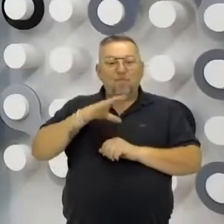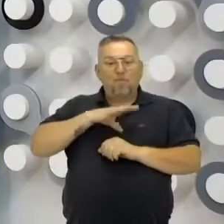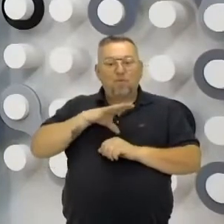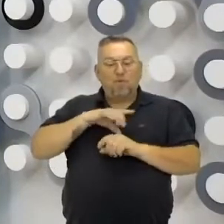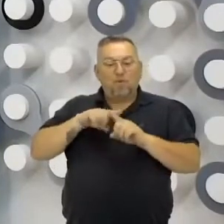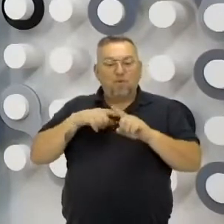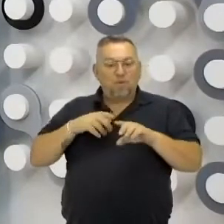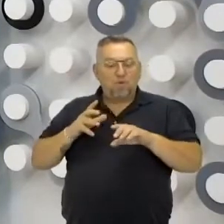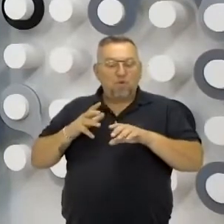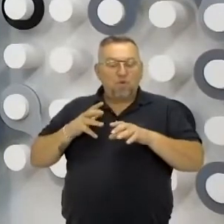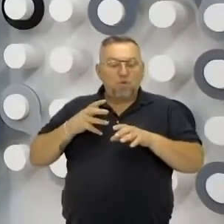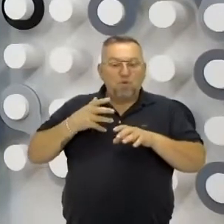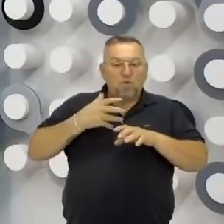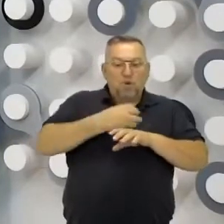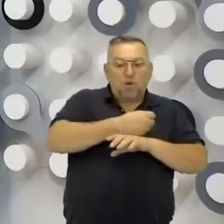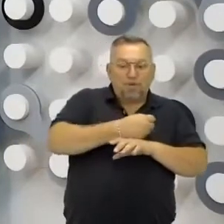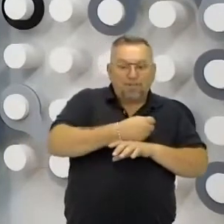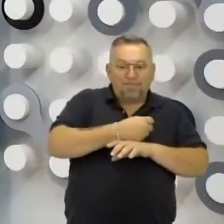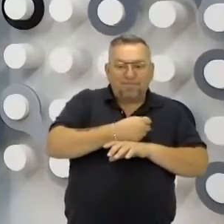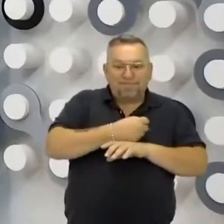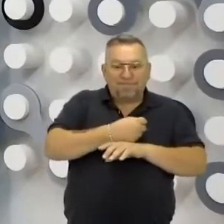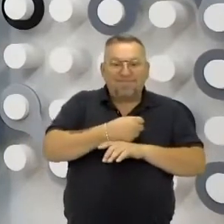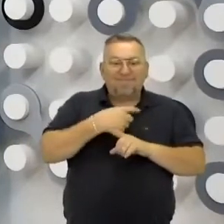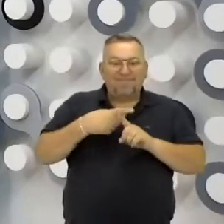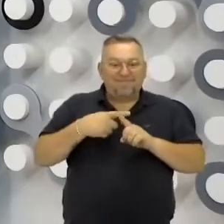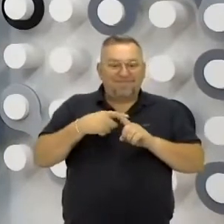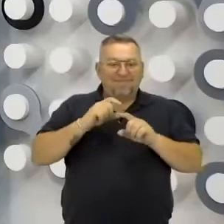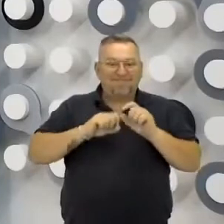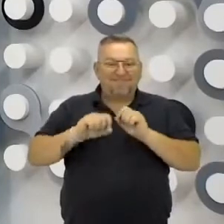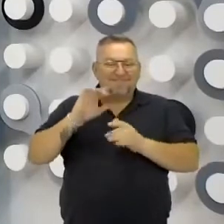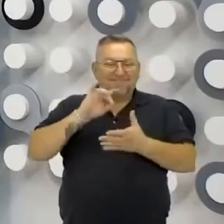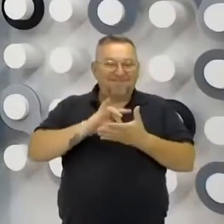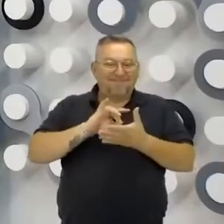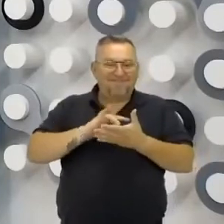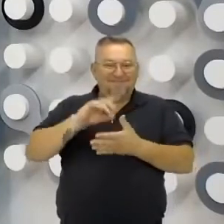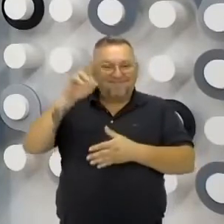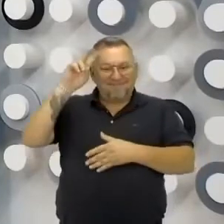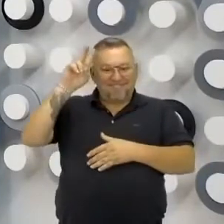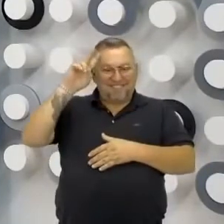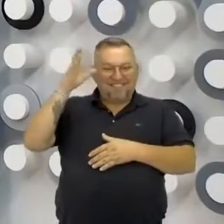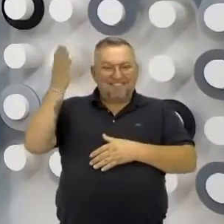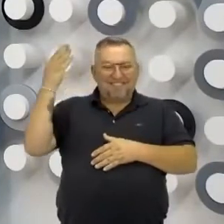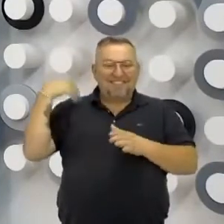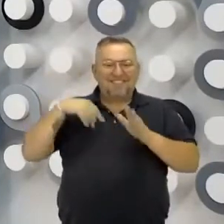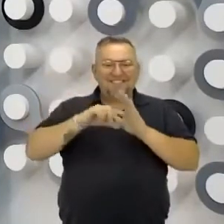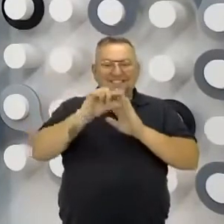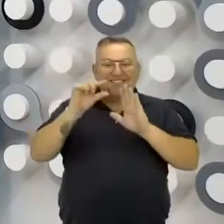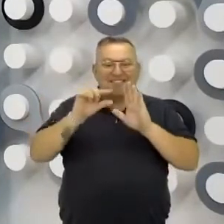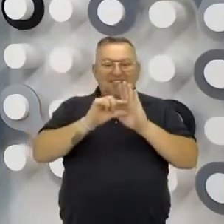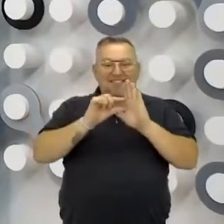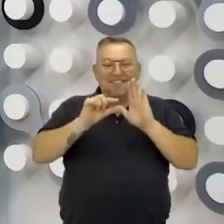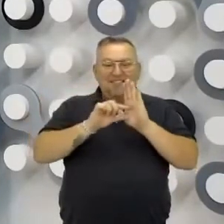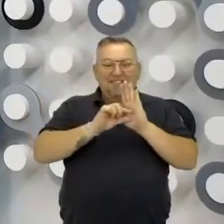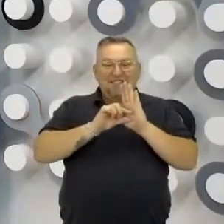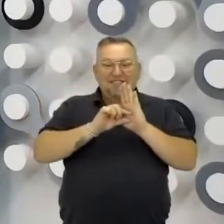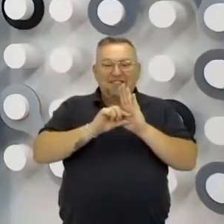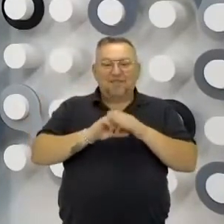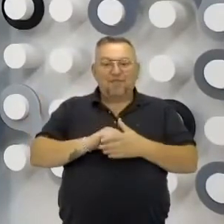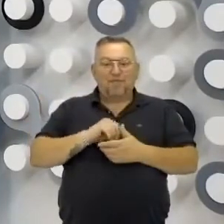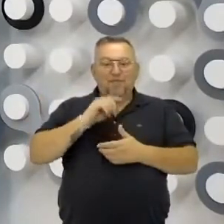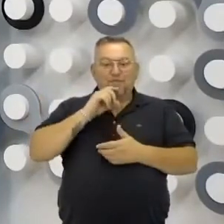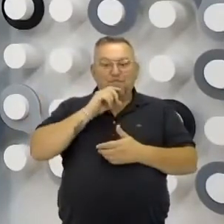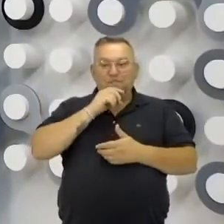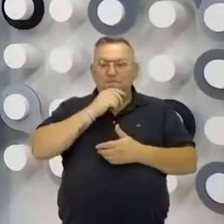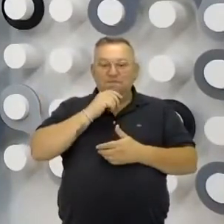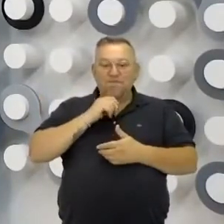começaram a avançar e ganhar terreno. Porque, na verdade, gente, vocês se lembram lá das capitanias hereditárias? A nossa porção era isso aqui,